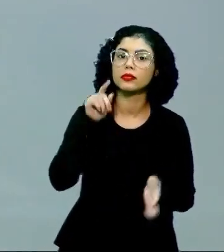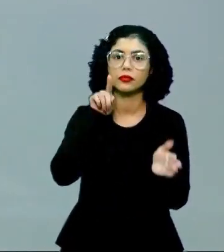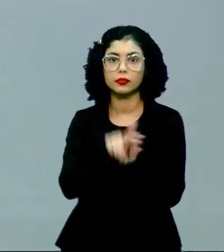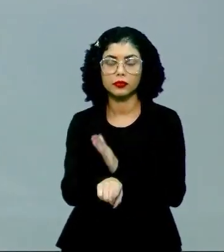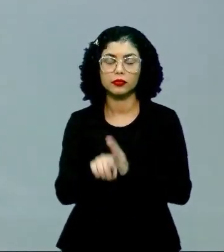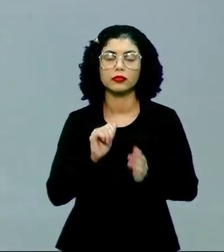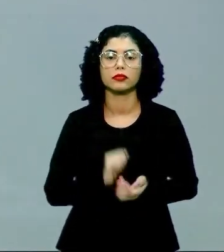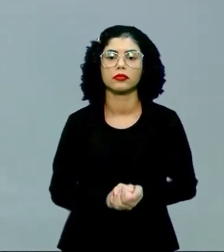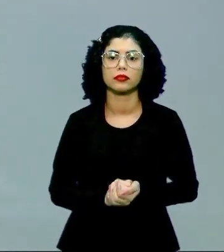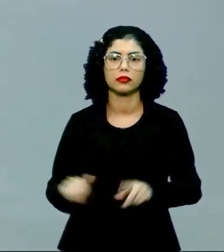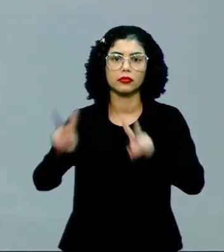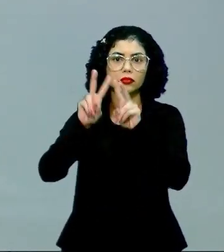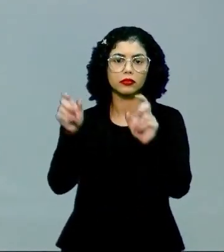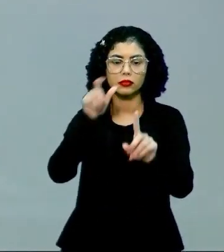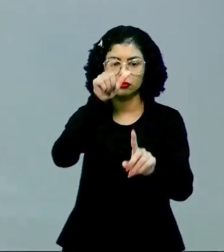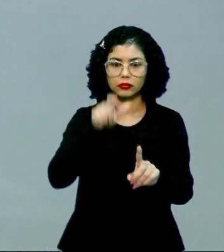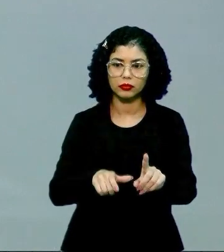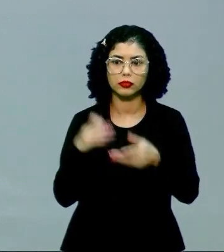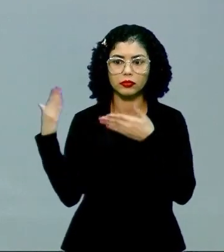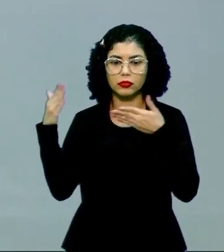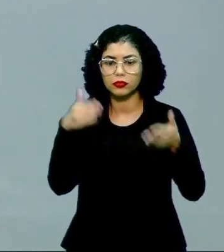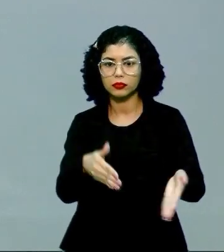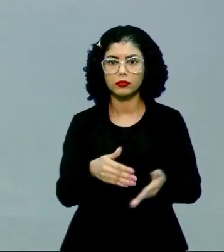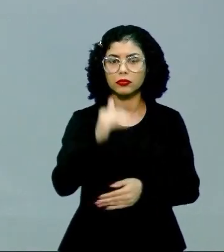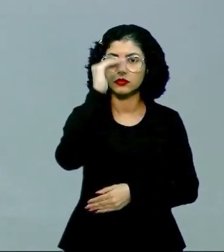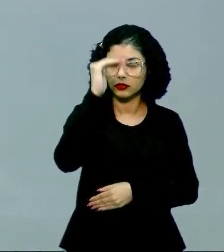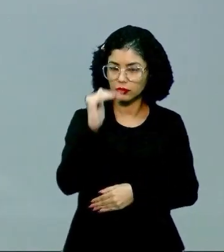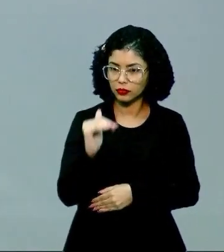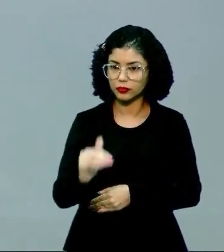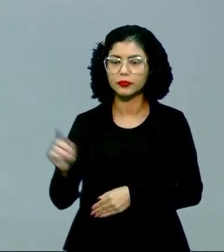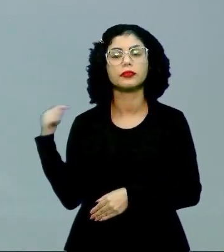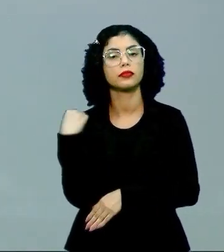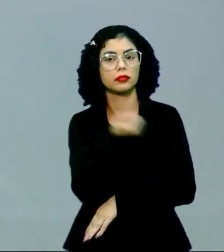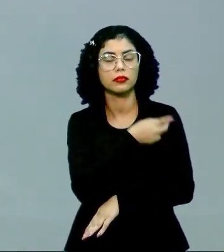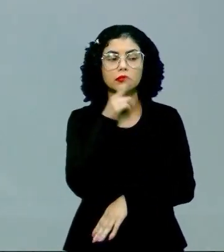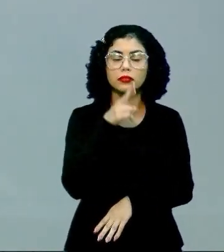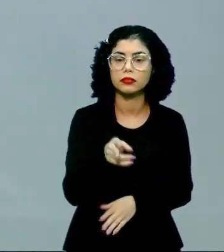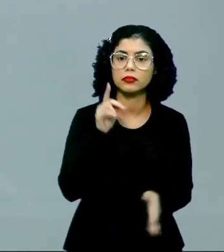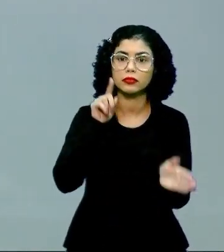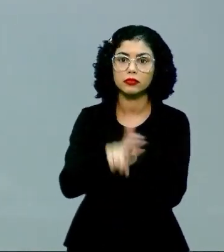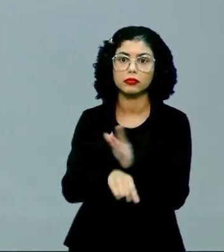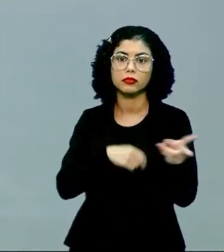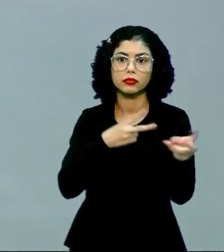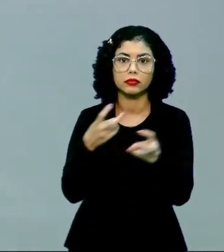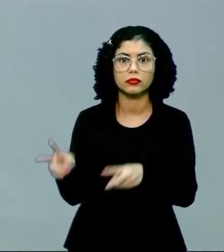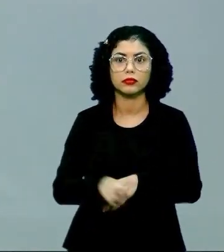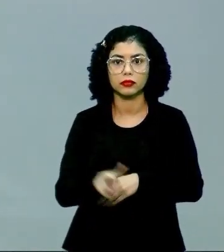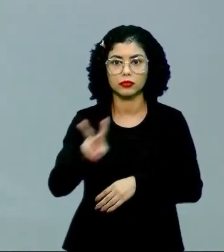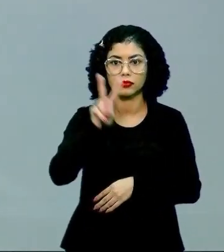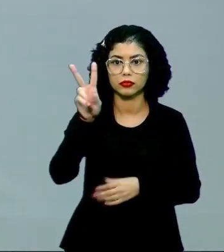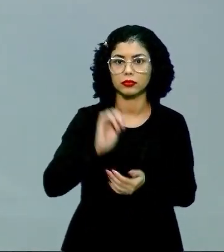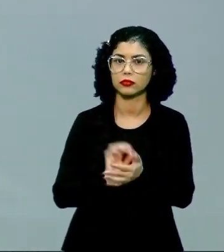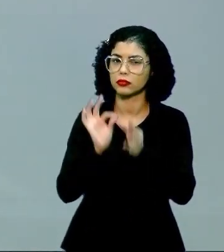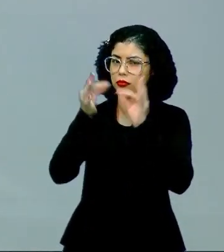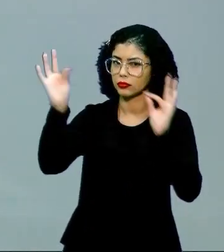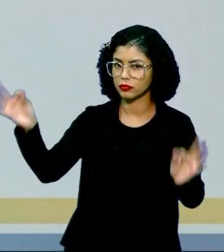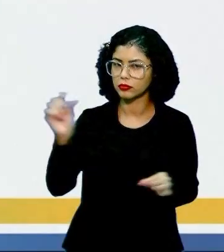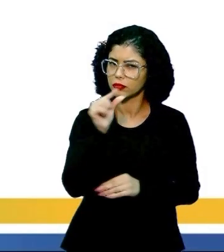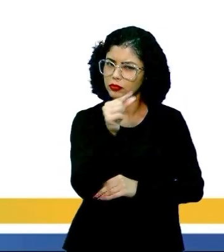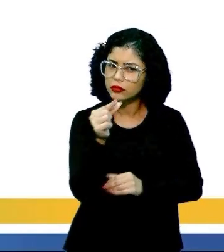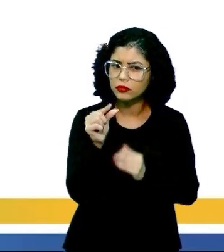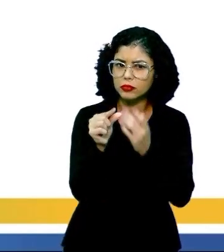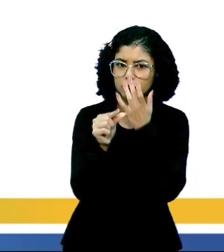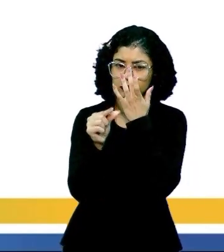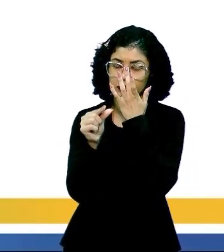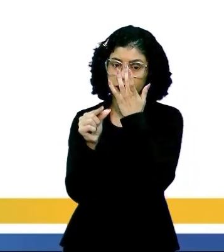questão tomando como referência as alternativas que foram dados para a resolução da questão observa-se que os valores eles se distanciam um pouco